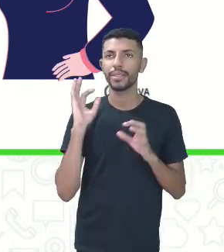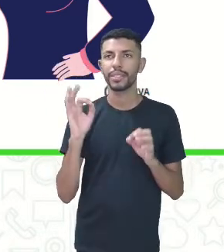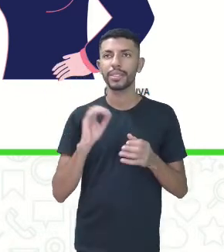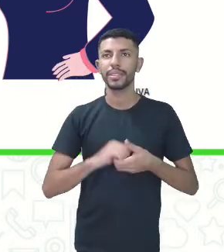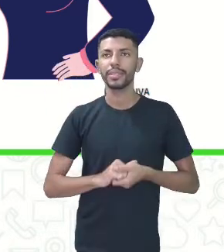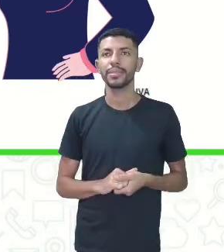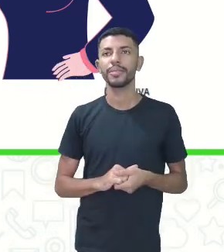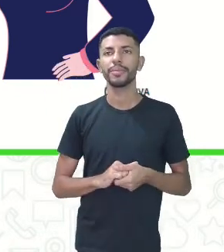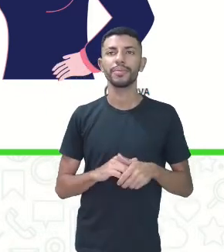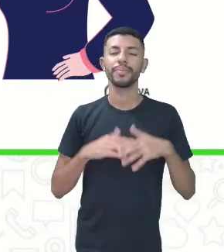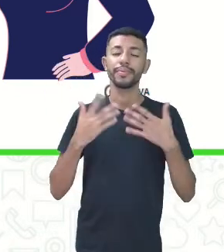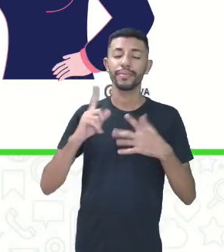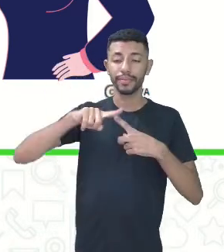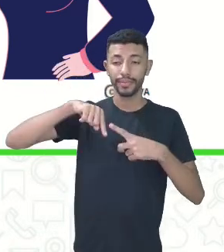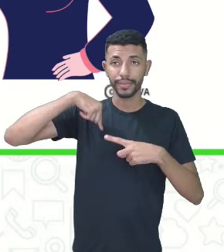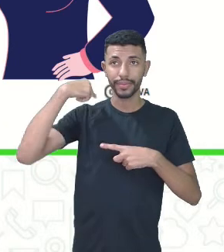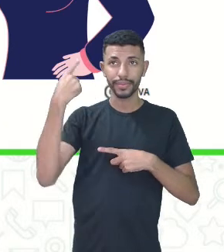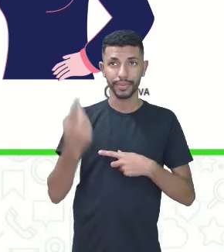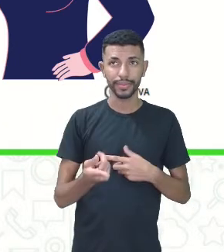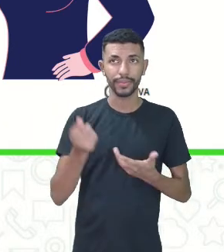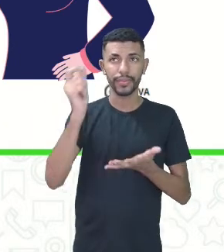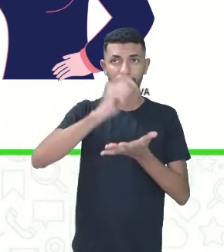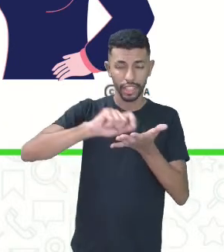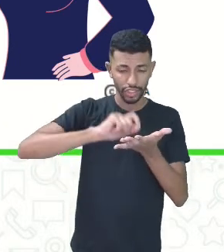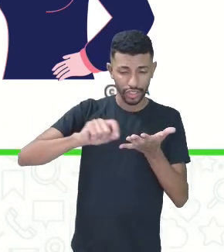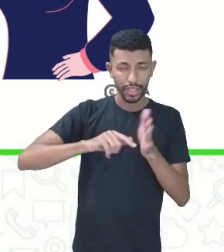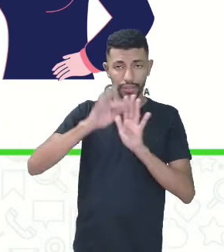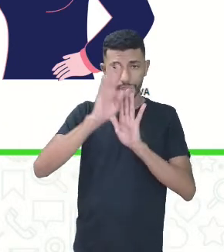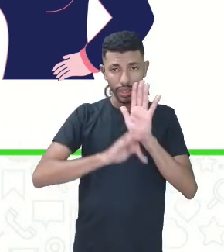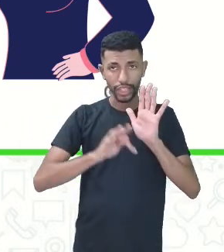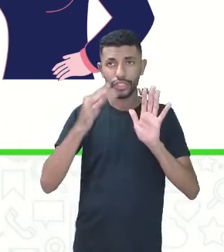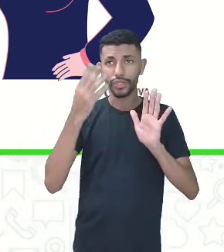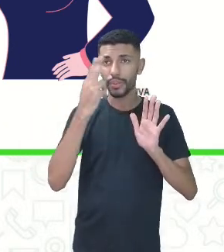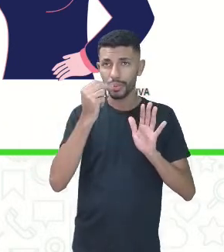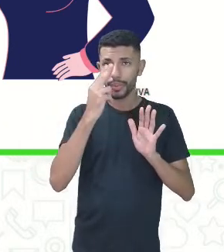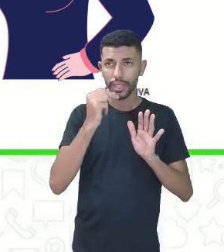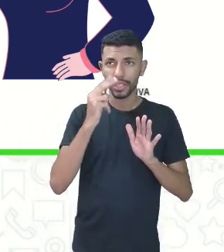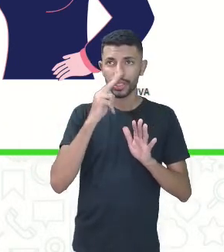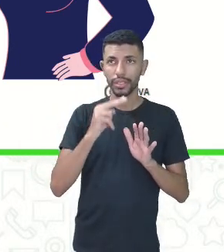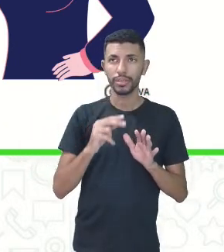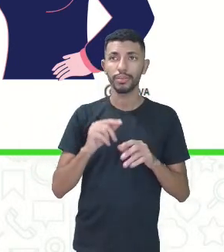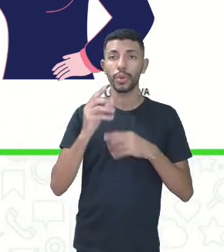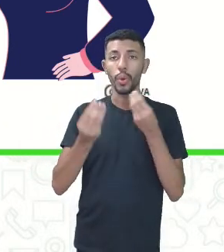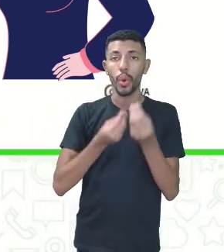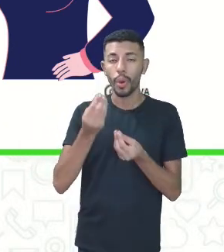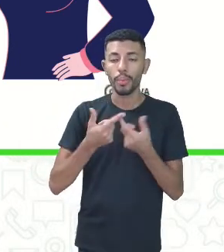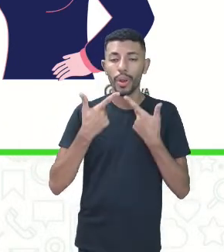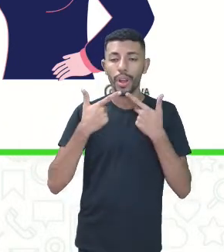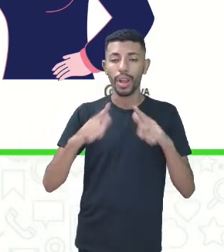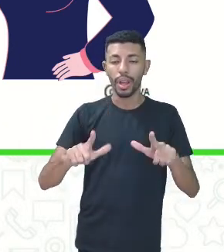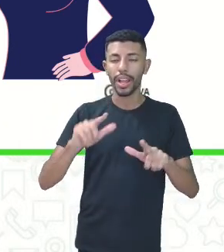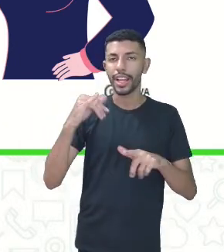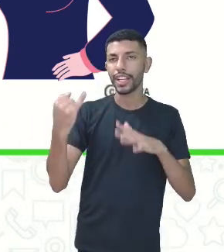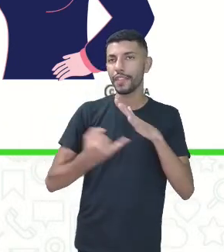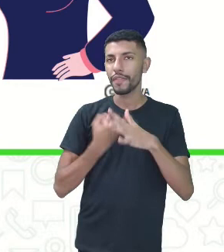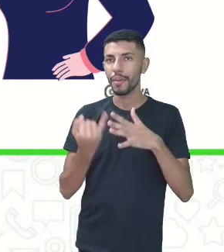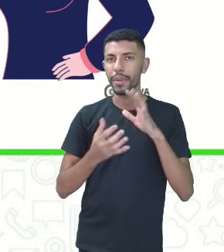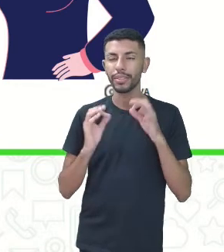tá? Após, reescreva esse texto na linguagem informal.